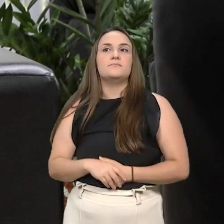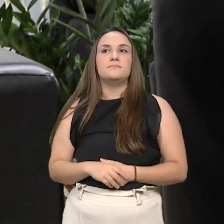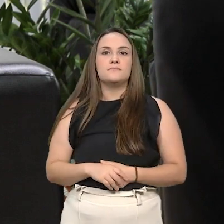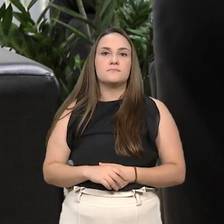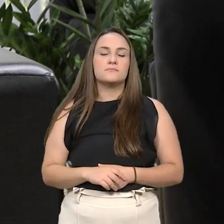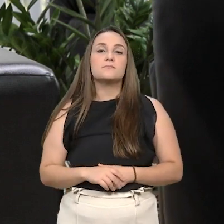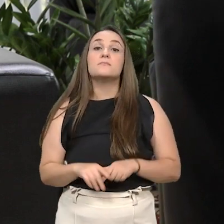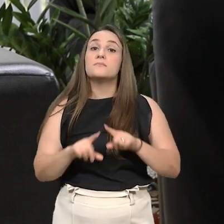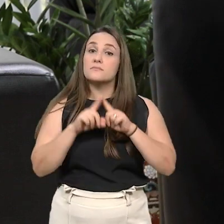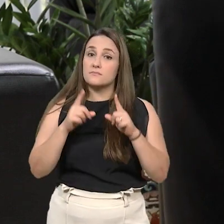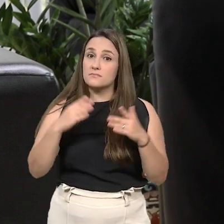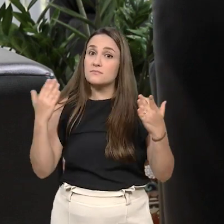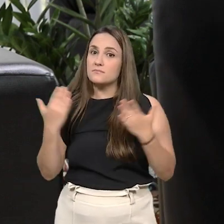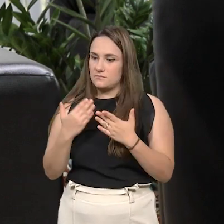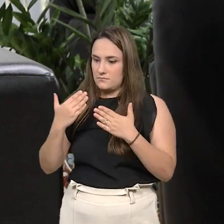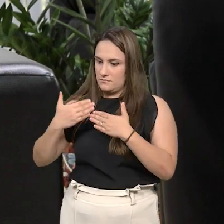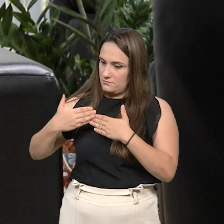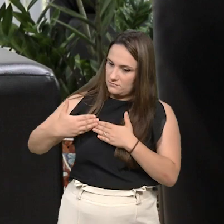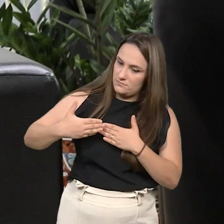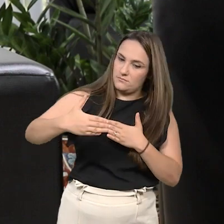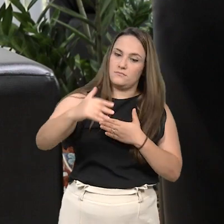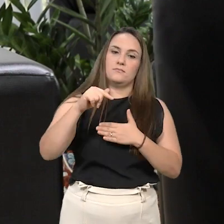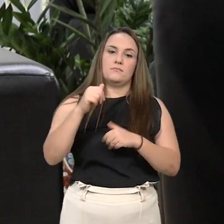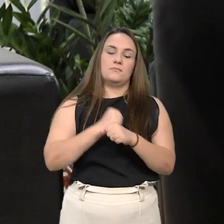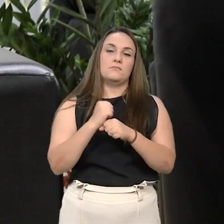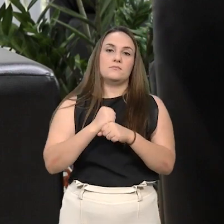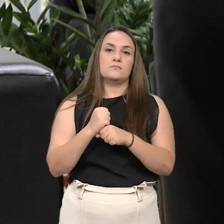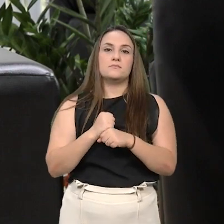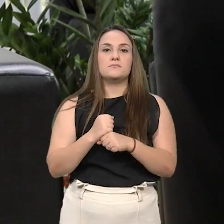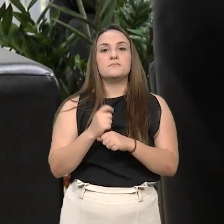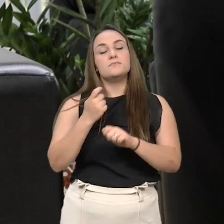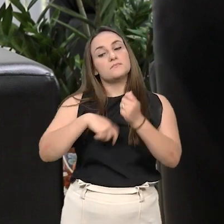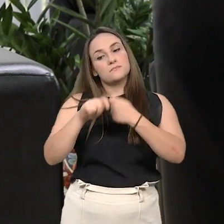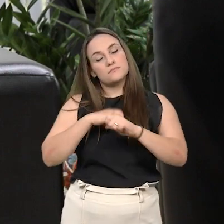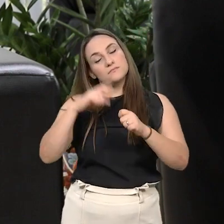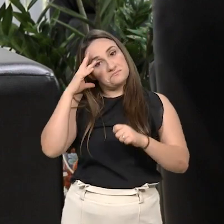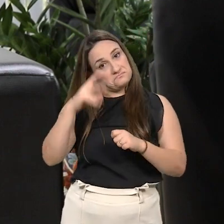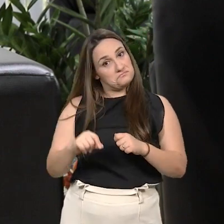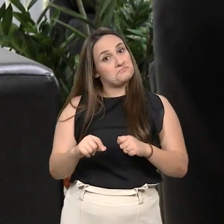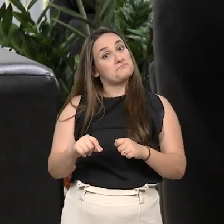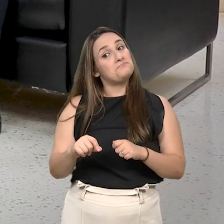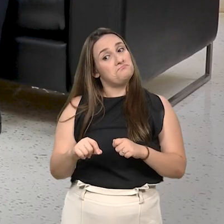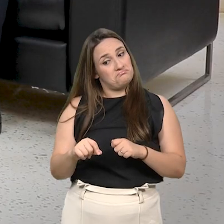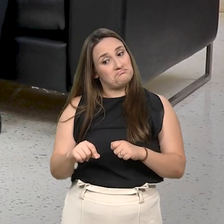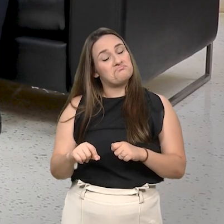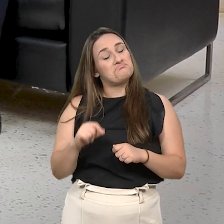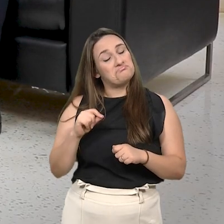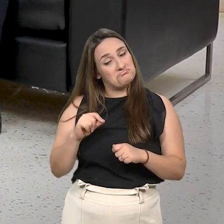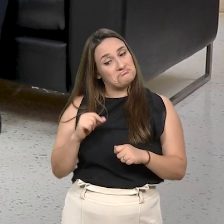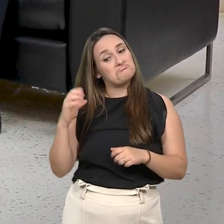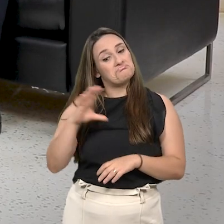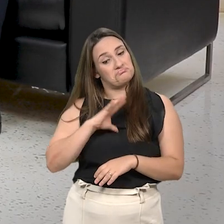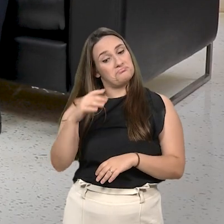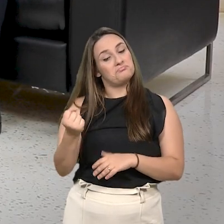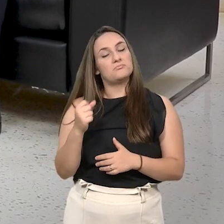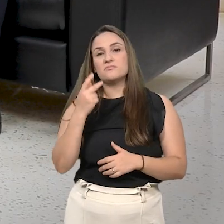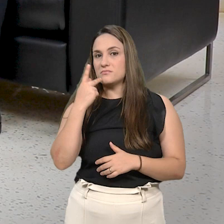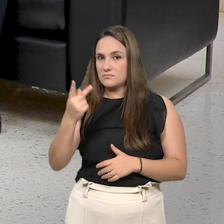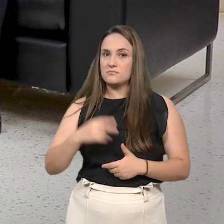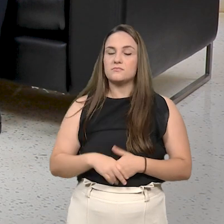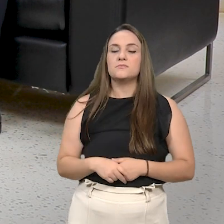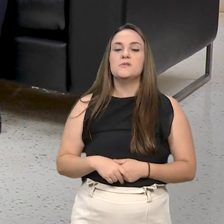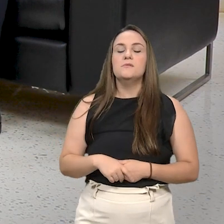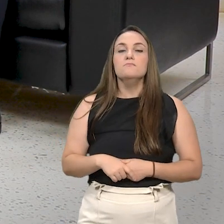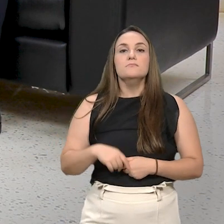ou menos de 5 a 7 anos, as administrações do Tribunal de Justiça tomaram uma decisão muito corajosa. Falaram assim, nós temos que levar toda uma